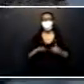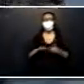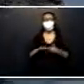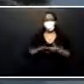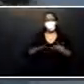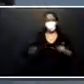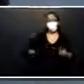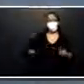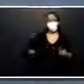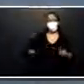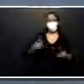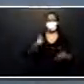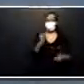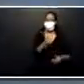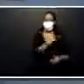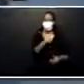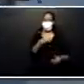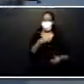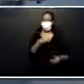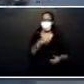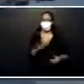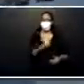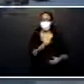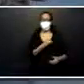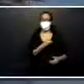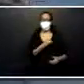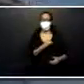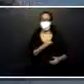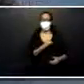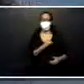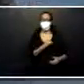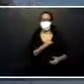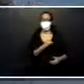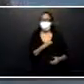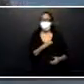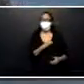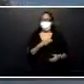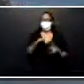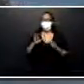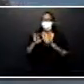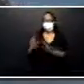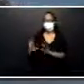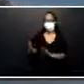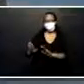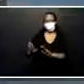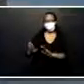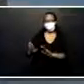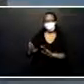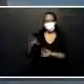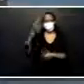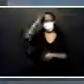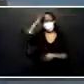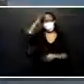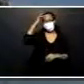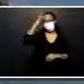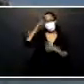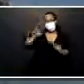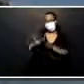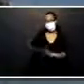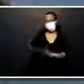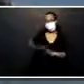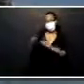isso daí? A contenção, o isolamento social, o ato de ficar em casa,